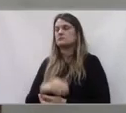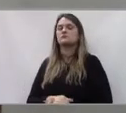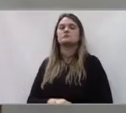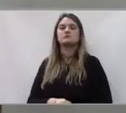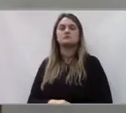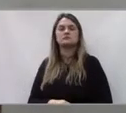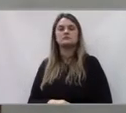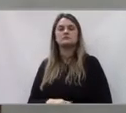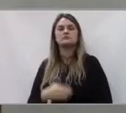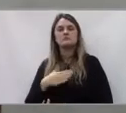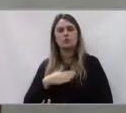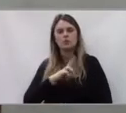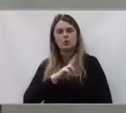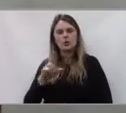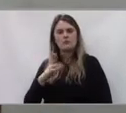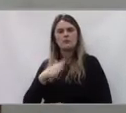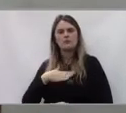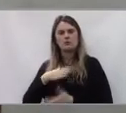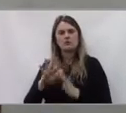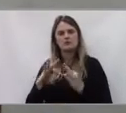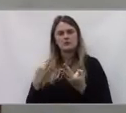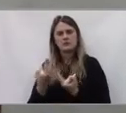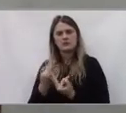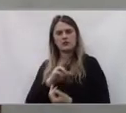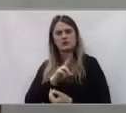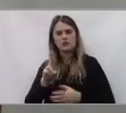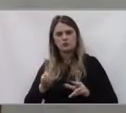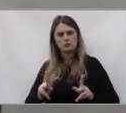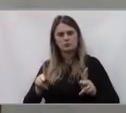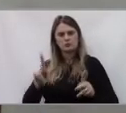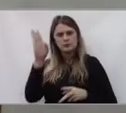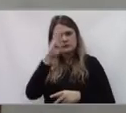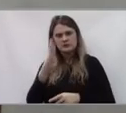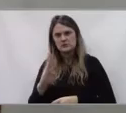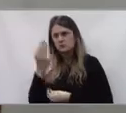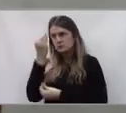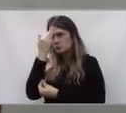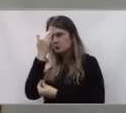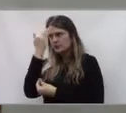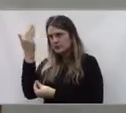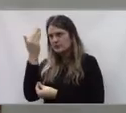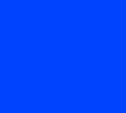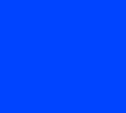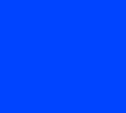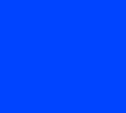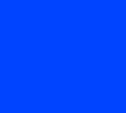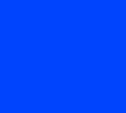mesmo, em meu nome, em nome da minha família, em nome do povo brasileiro. Obrigado a todos.